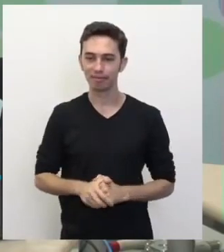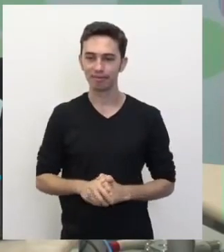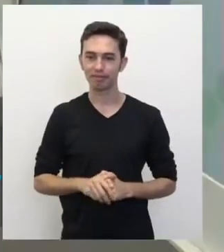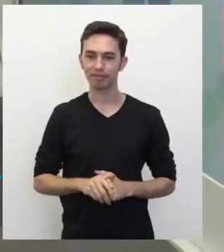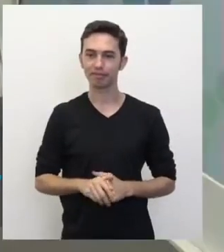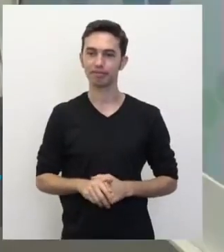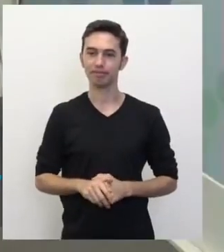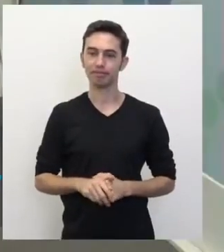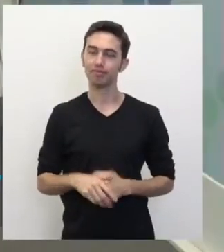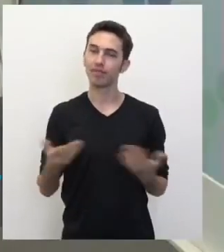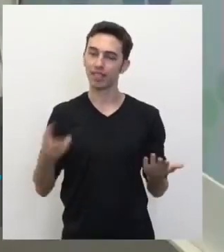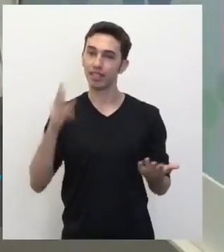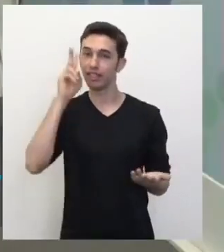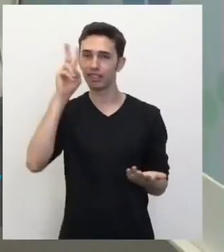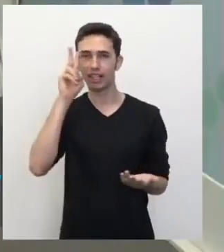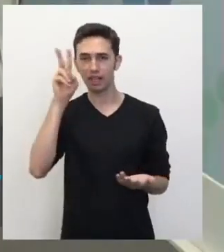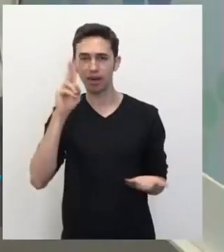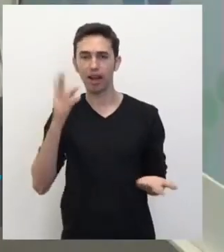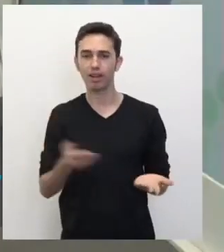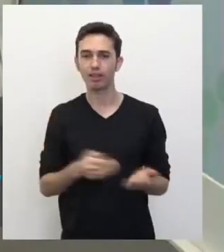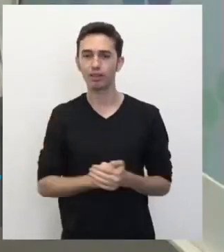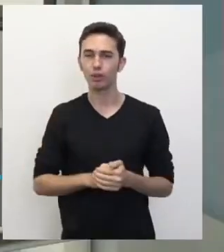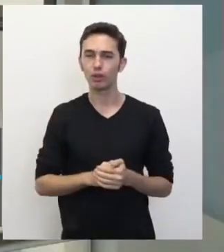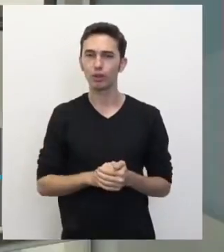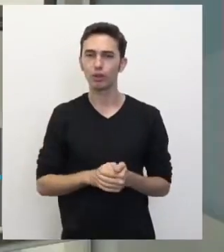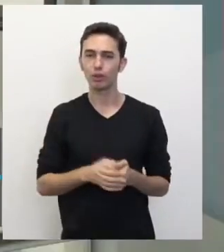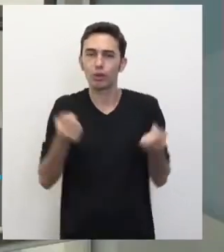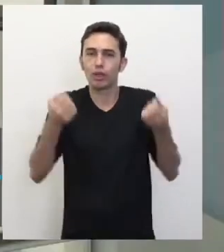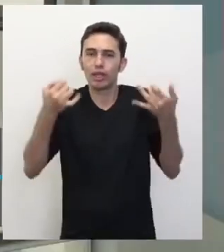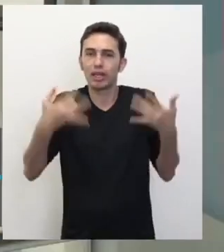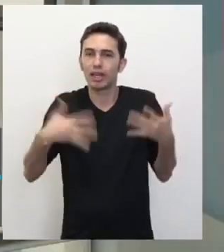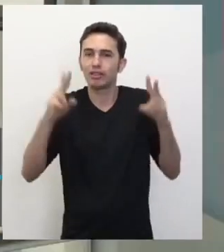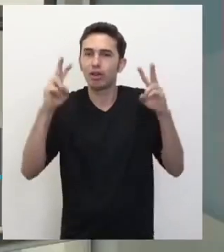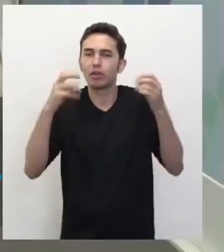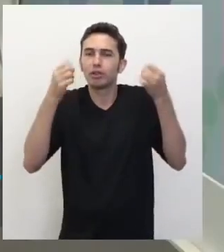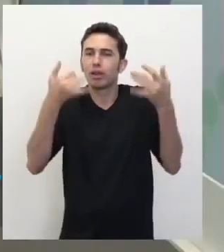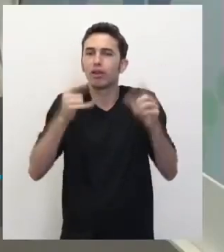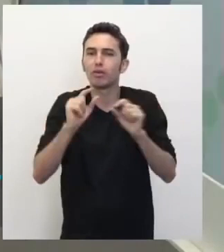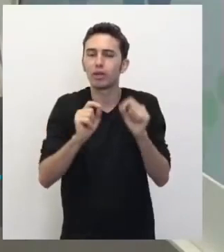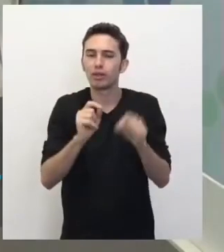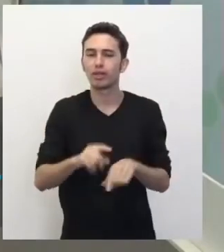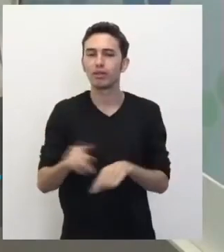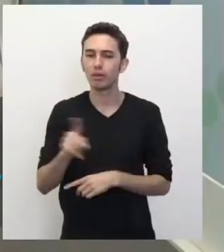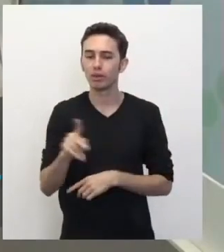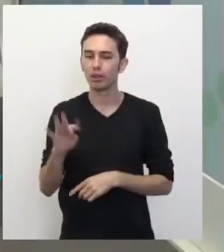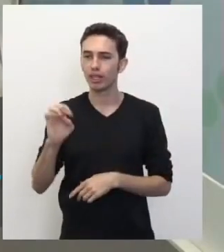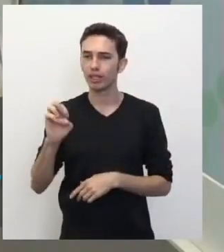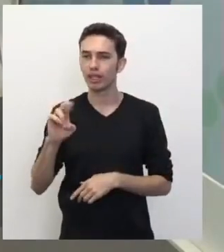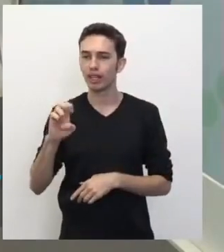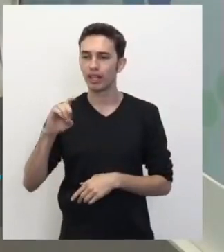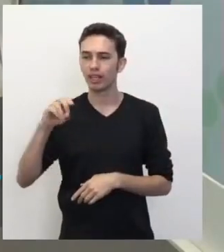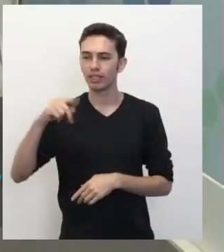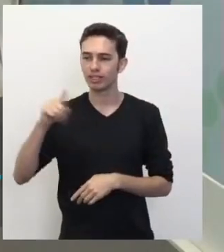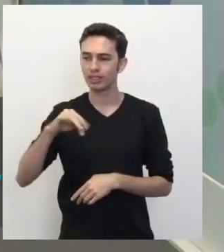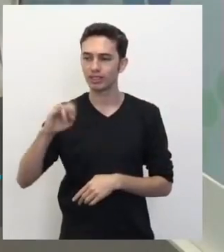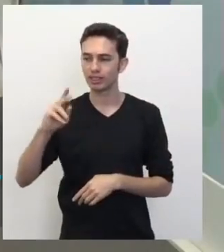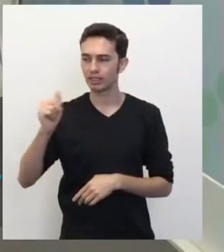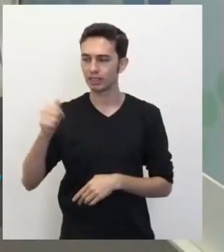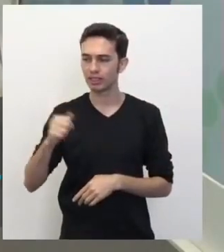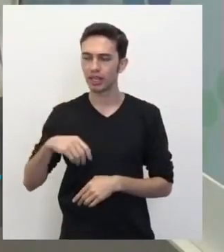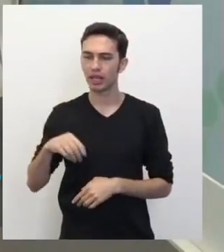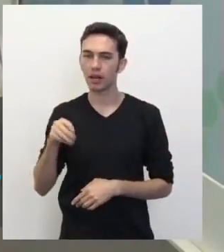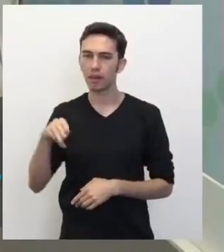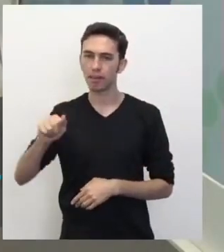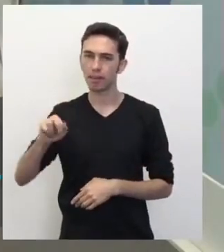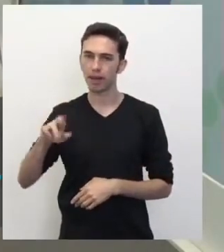Bom, eles lembraram, assim, do teor, né? Do que se tratava. Tem mais uma, da Pro Terezinha. Vamos falar. A Maria Clara colocou, falava